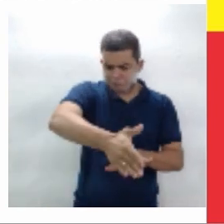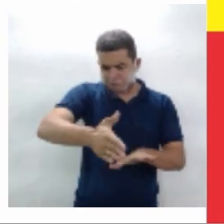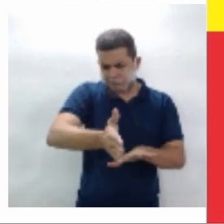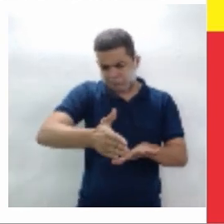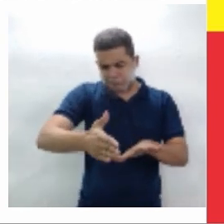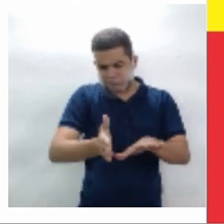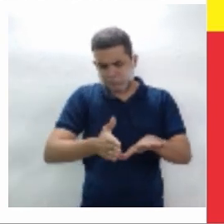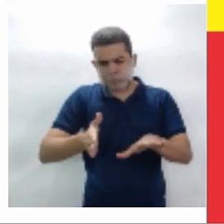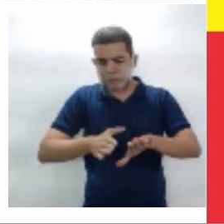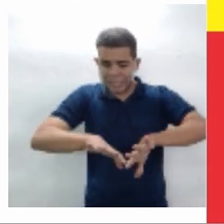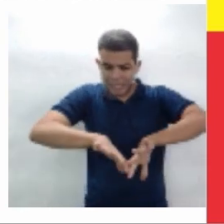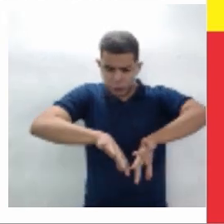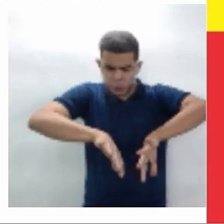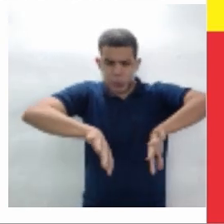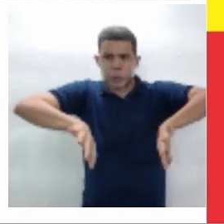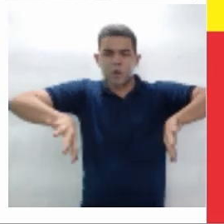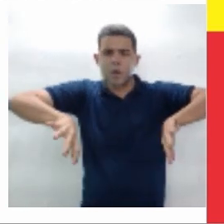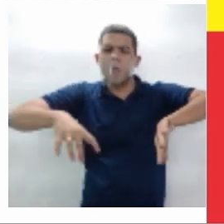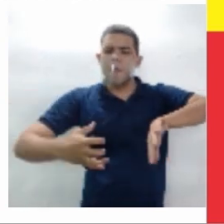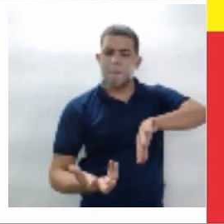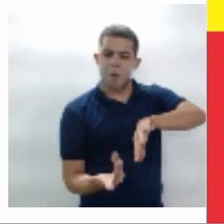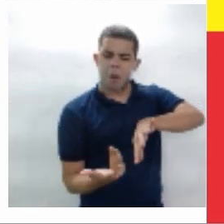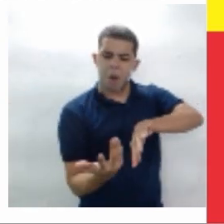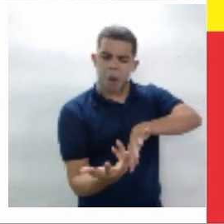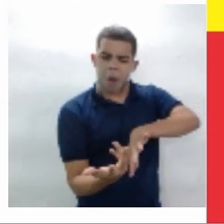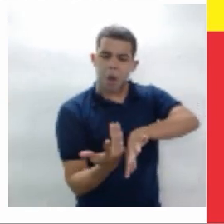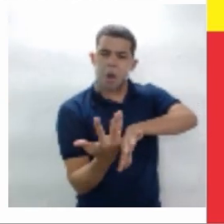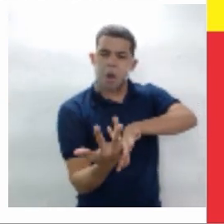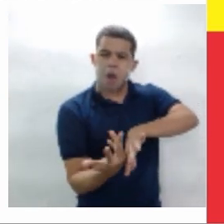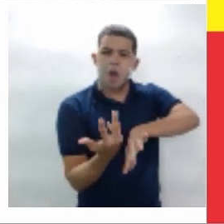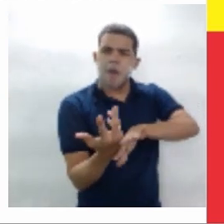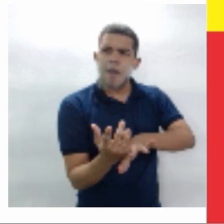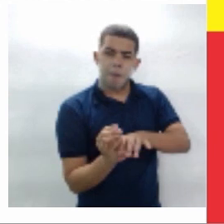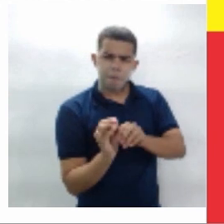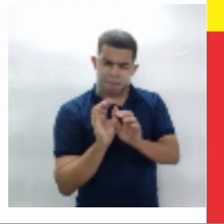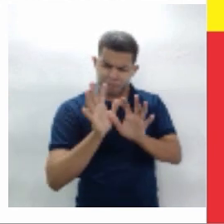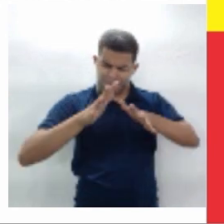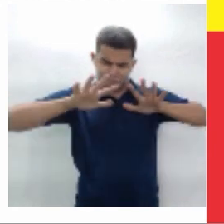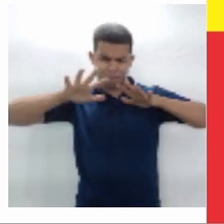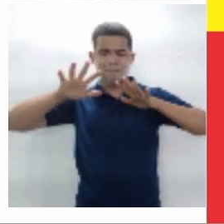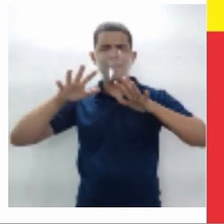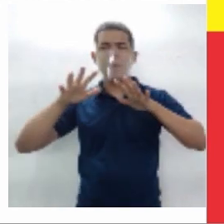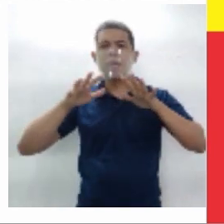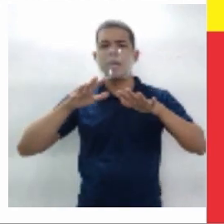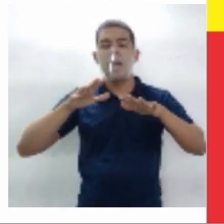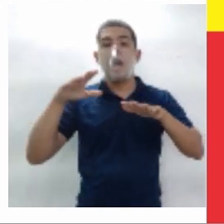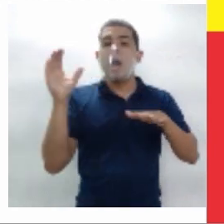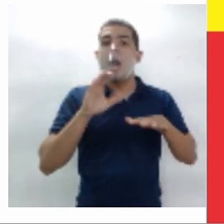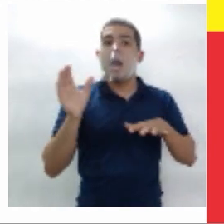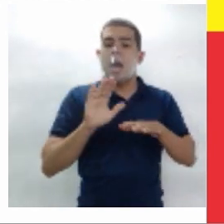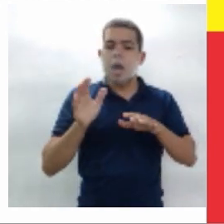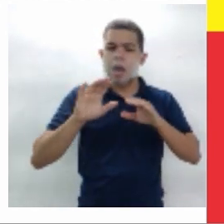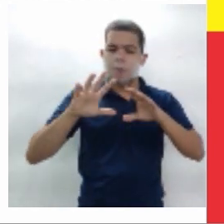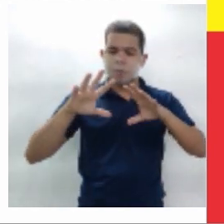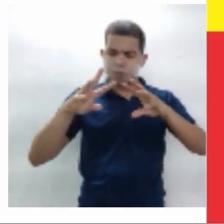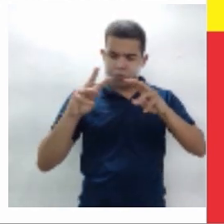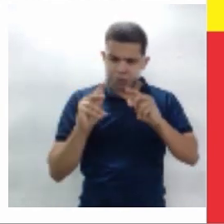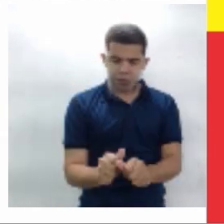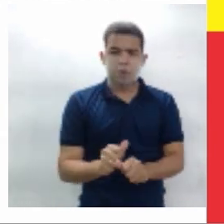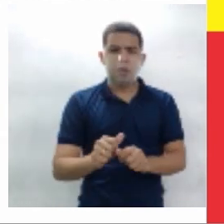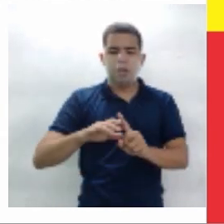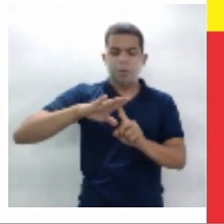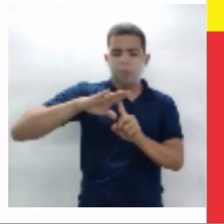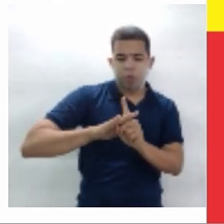de onde emergiam larvas incandescentes, rapidamente resfriadas e